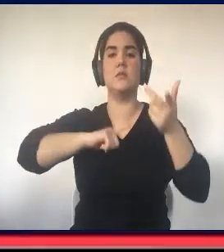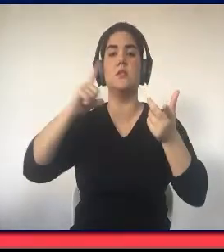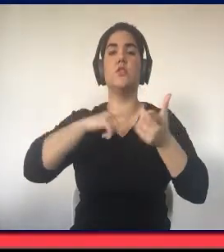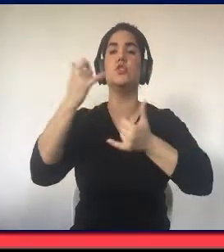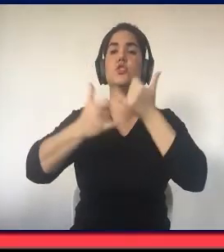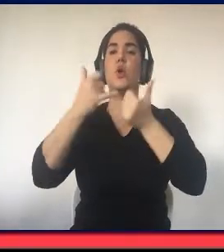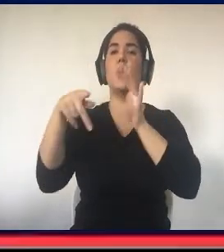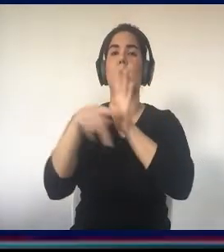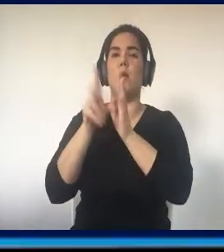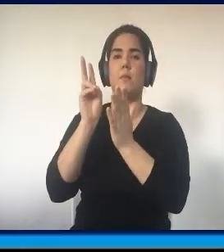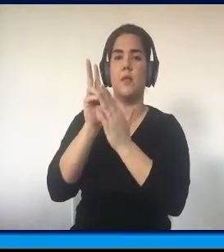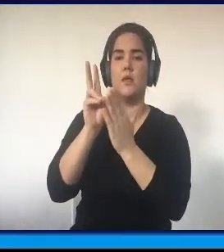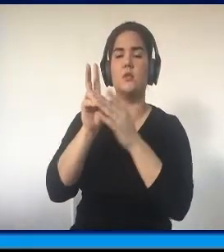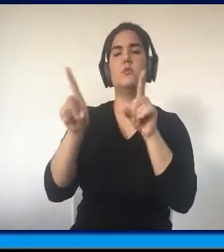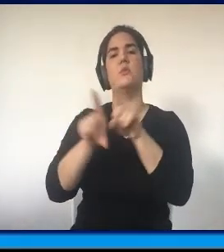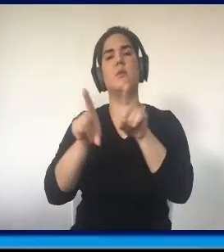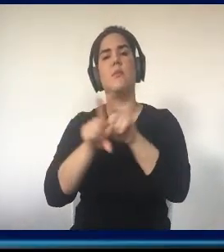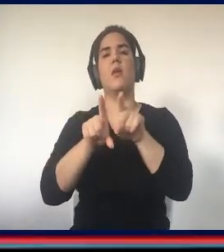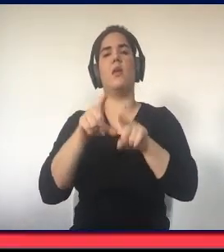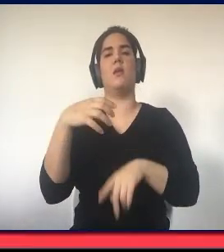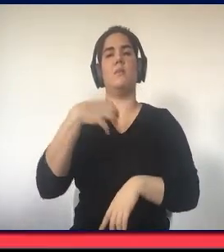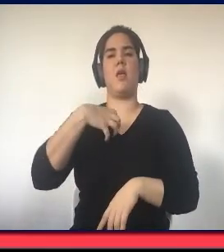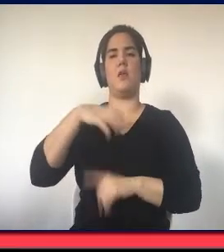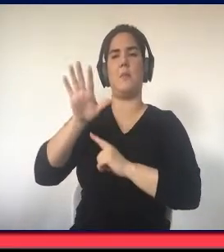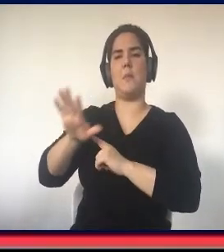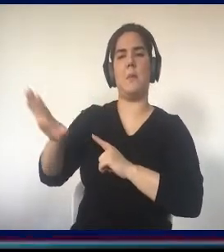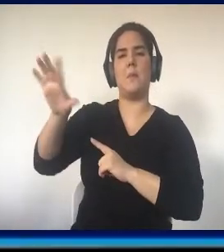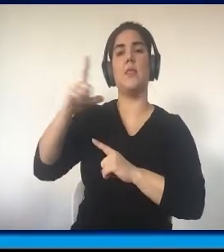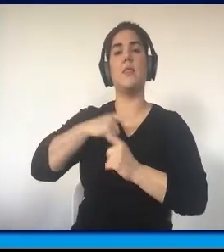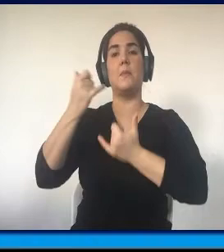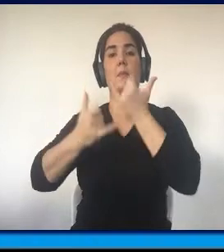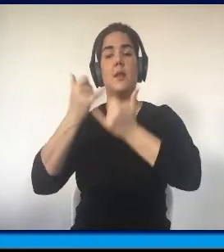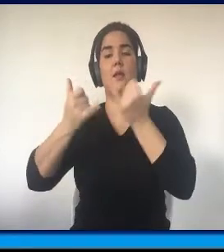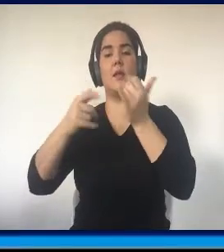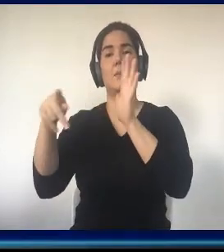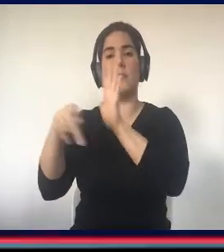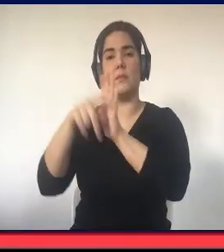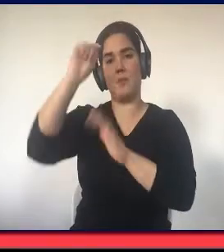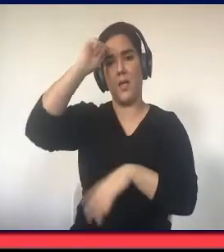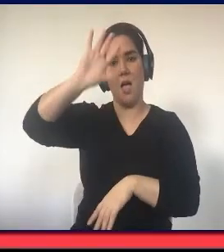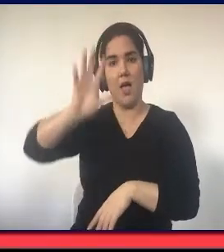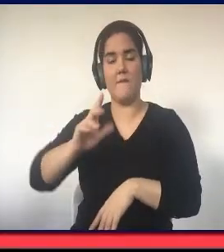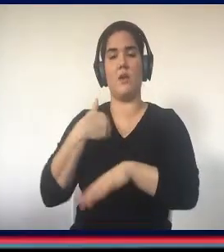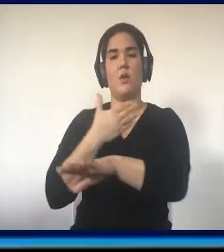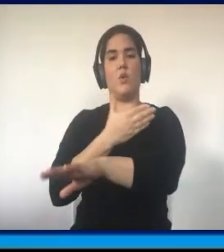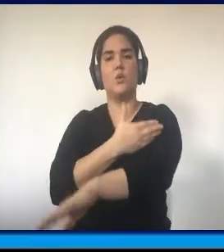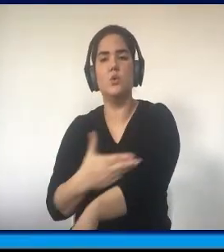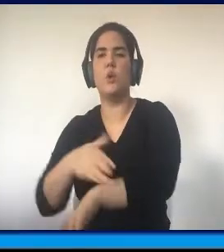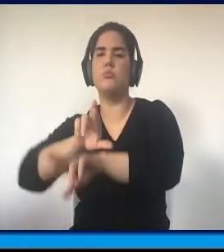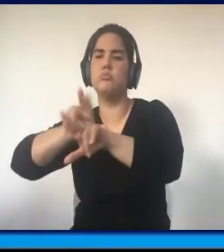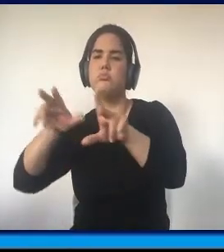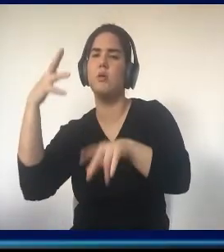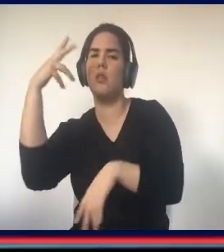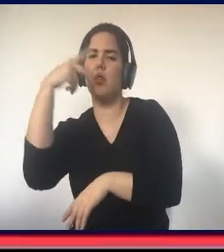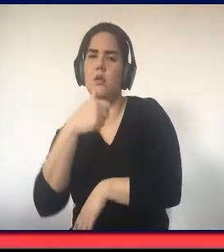Recôncavo Baiano, tem brincadeiras africanas lindíssimas. Então, se você pega isso e coloca dentro do viés da